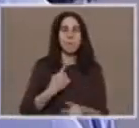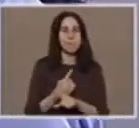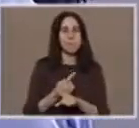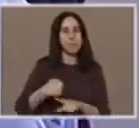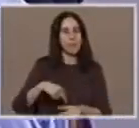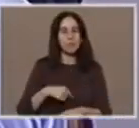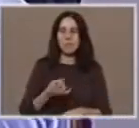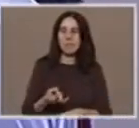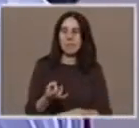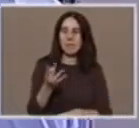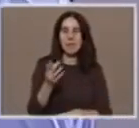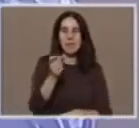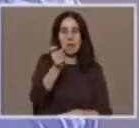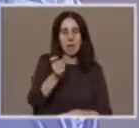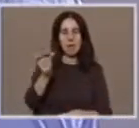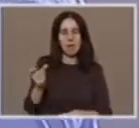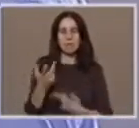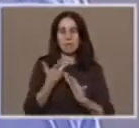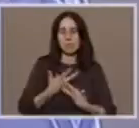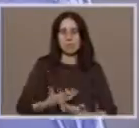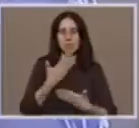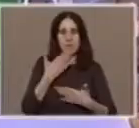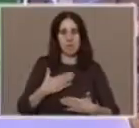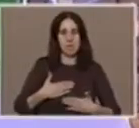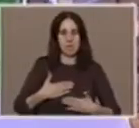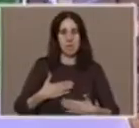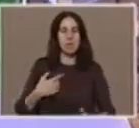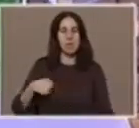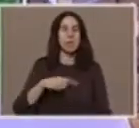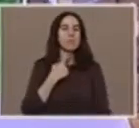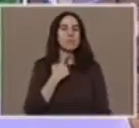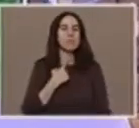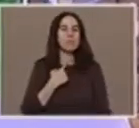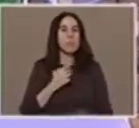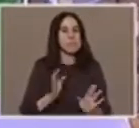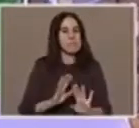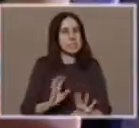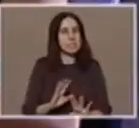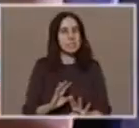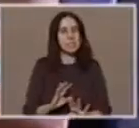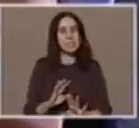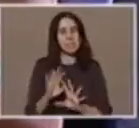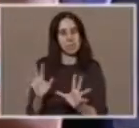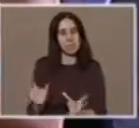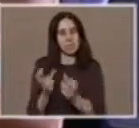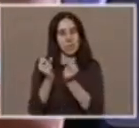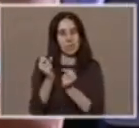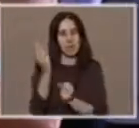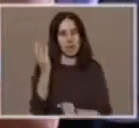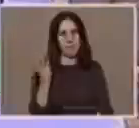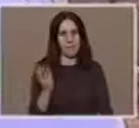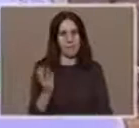assim como nós perdoamos a quem nos tem ofendido. E não nos deixeis cair em tentação, mas livrai-nos do